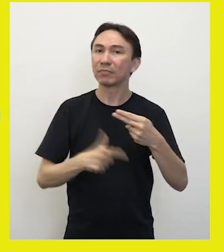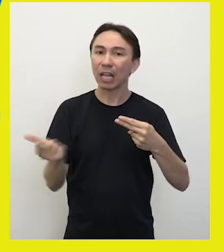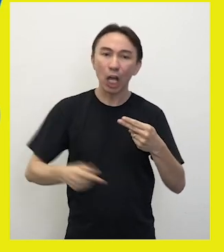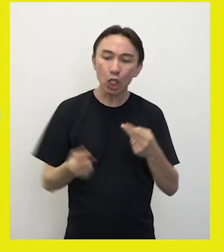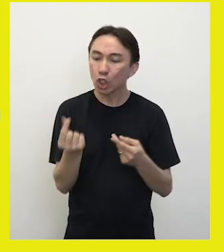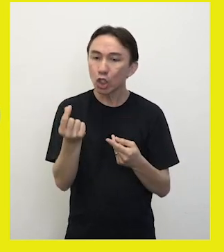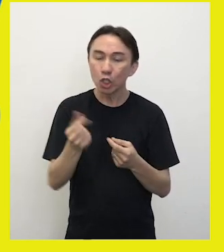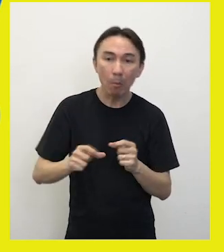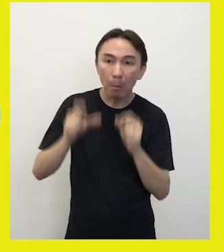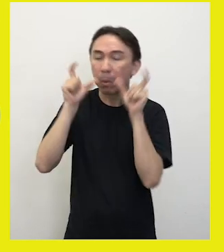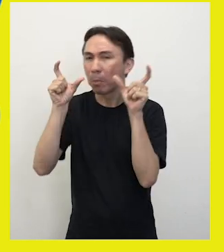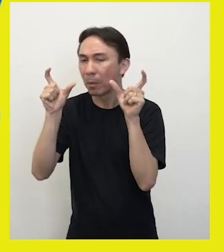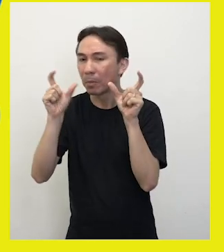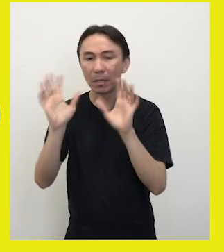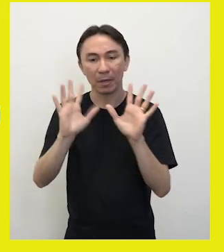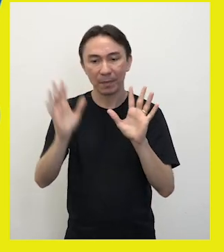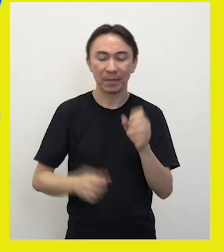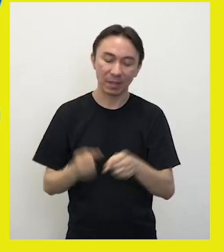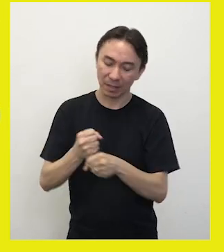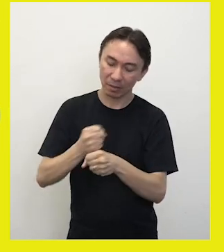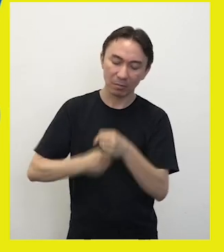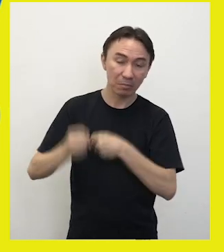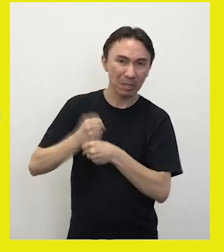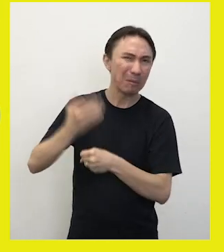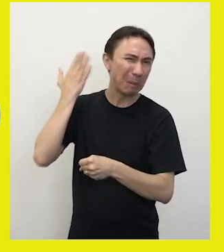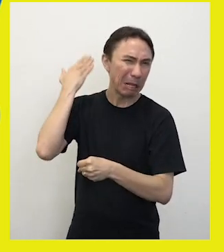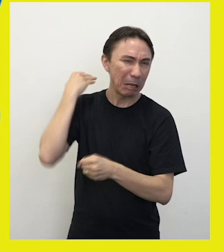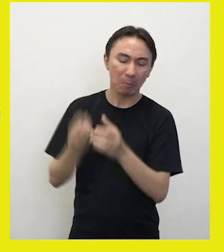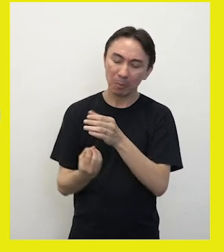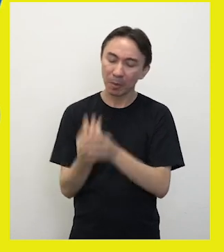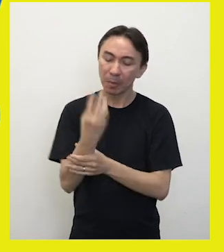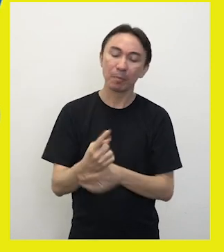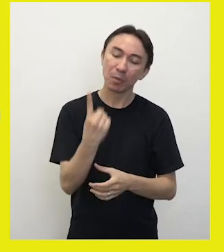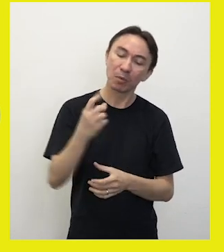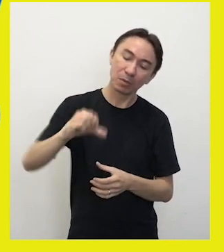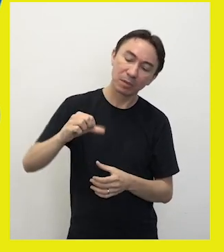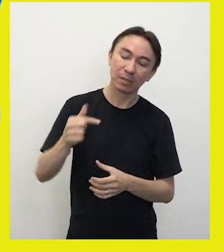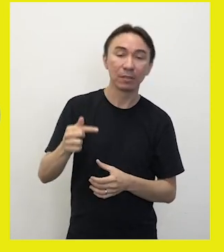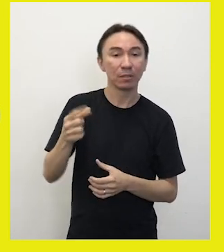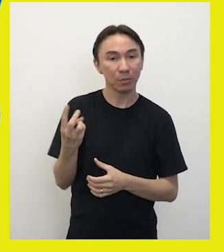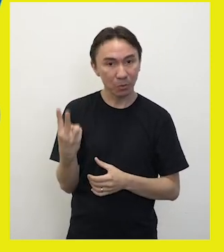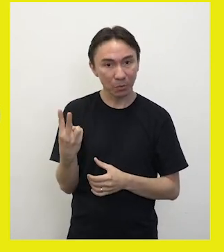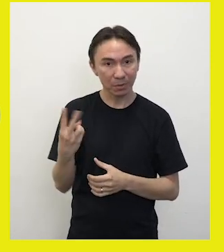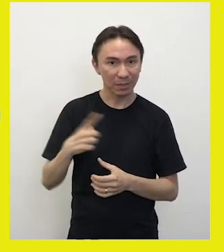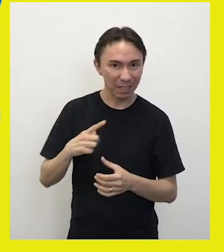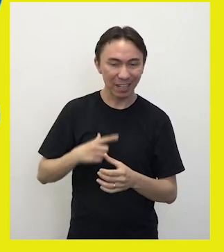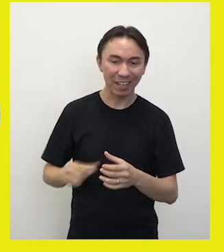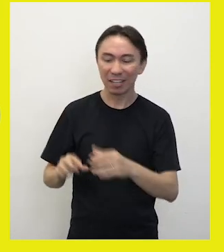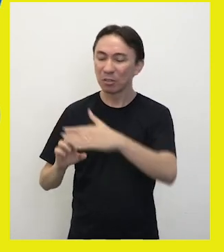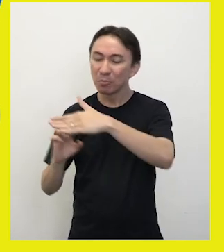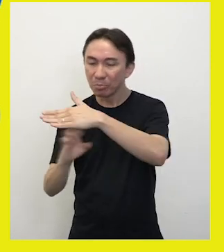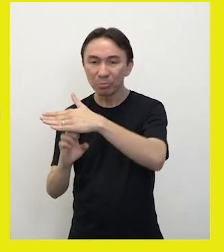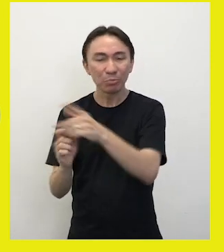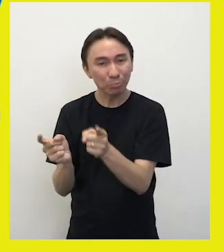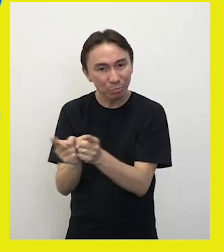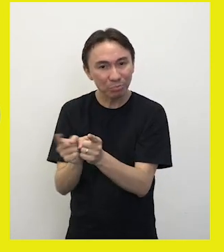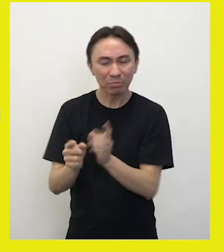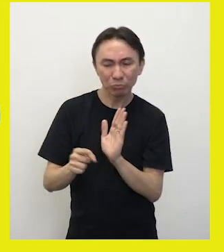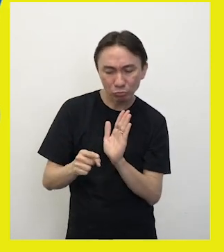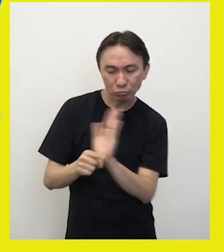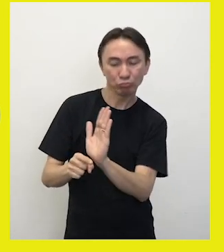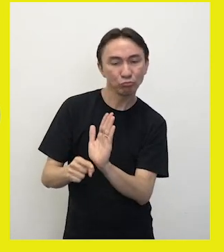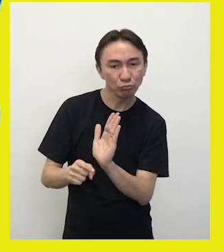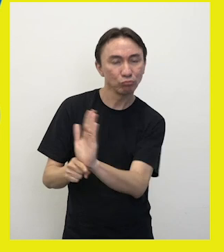criada em 1972 para dar apoio aos pequenos negócios de todo o país. O que o Sebrae faz? A gente estimula